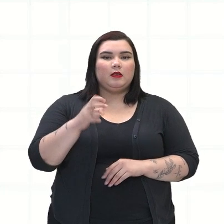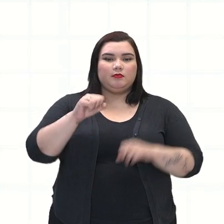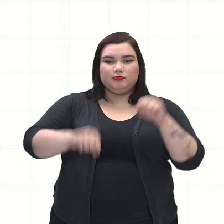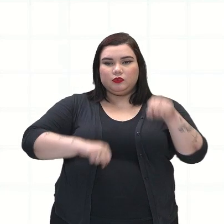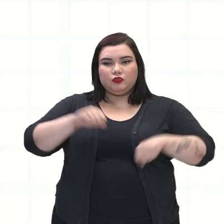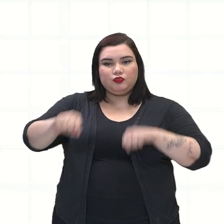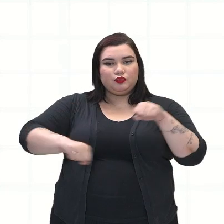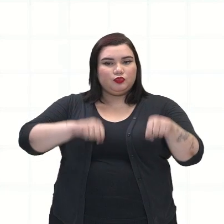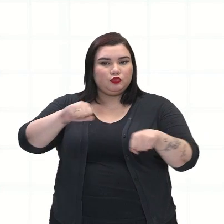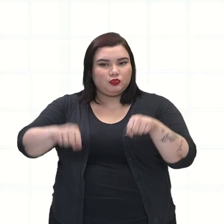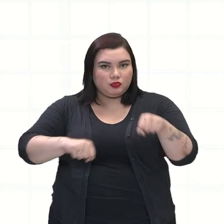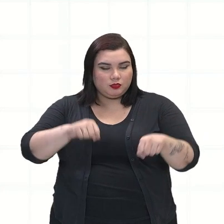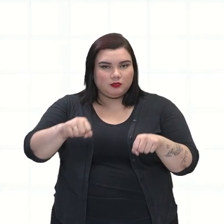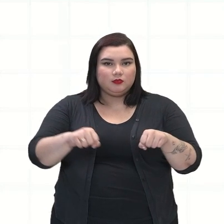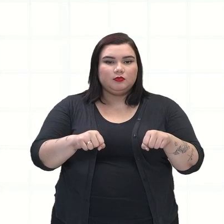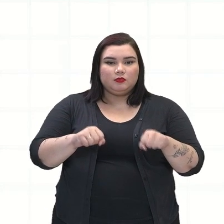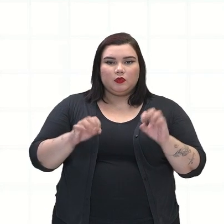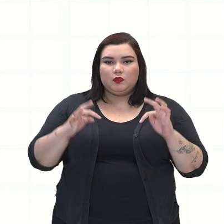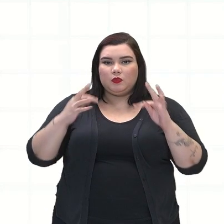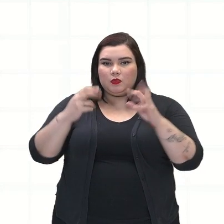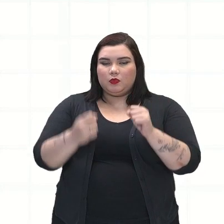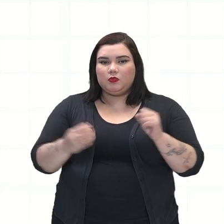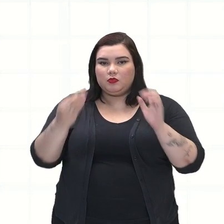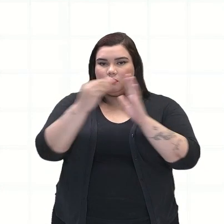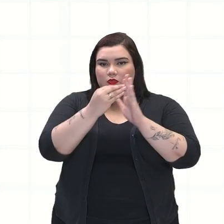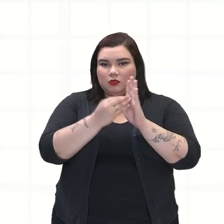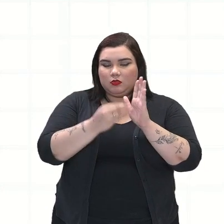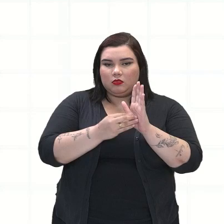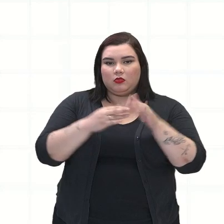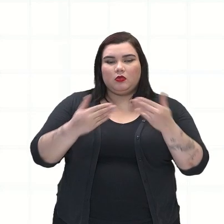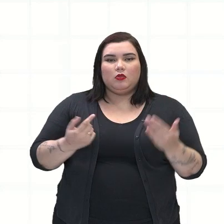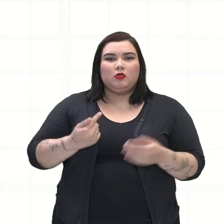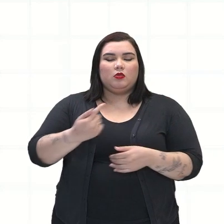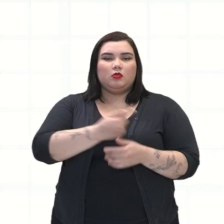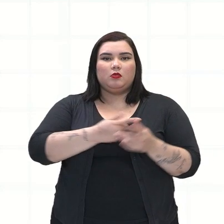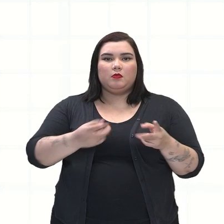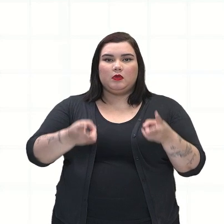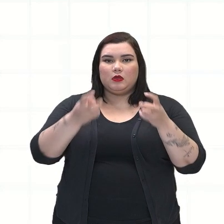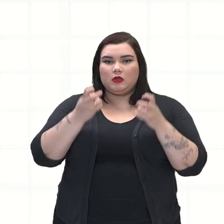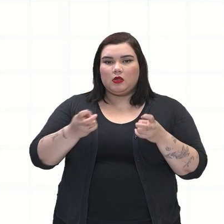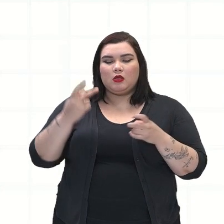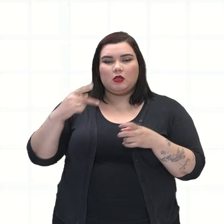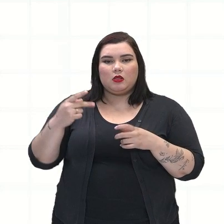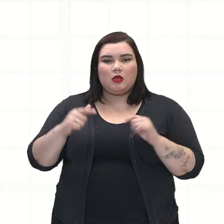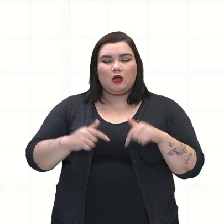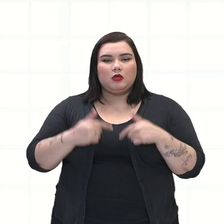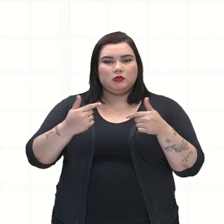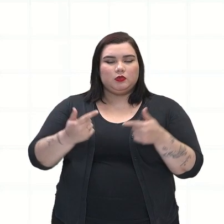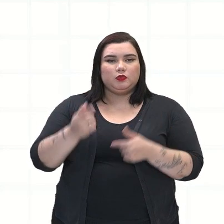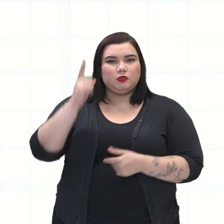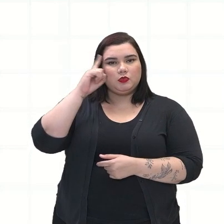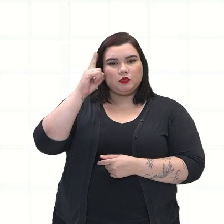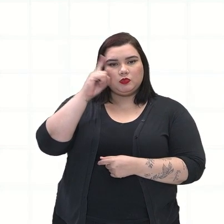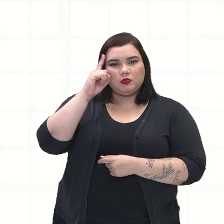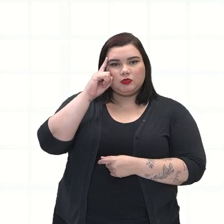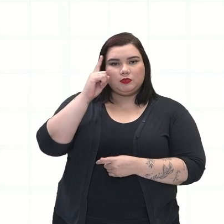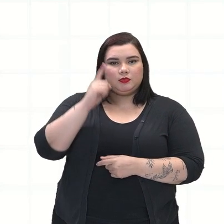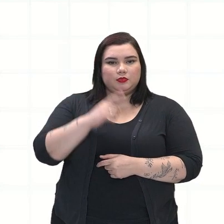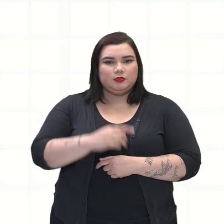de bicicleta. Tá tudo marcado aí, então a gente vê que é uma atividade que ela faz com bastante